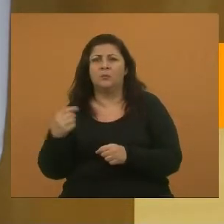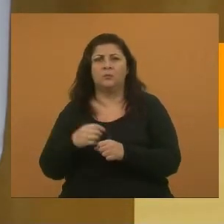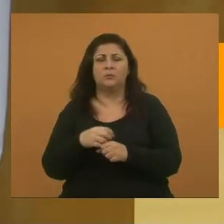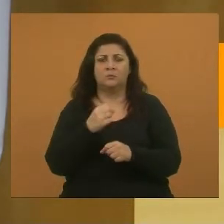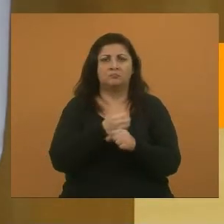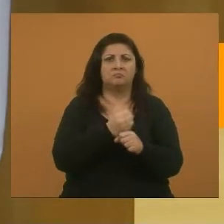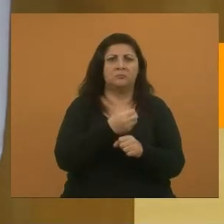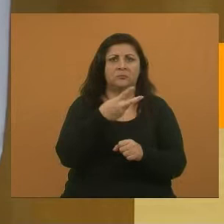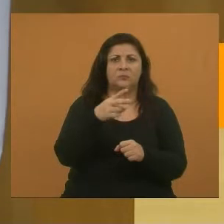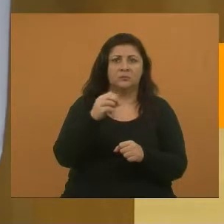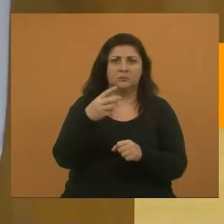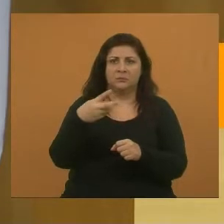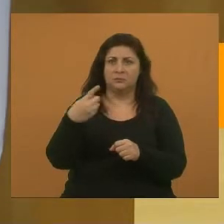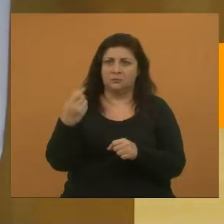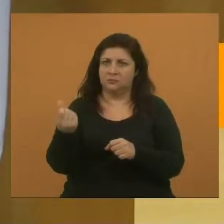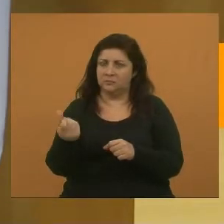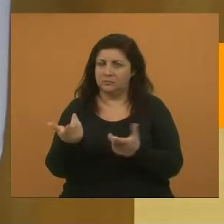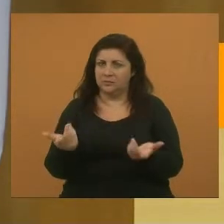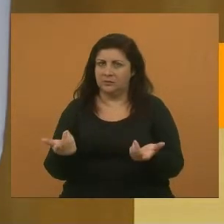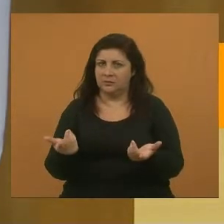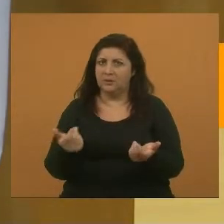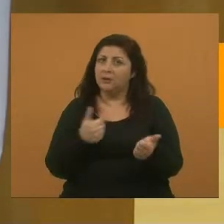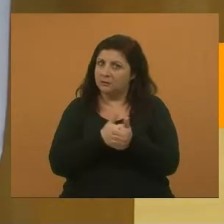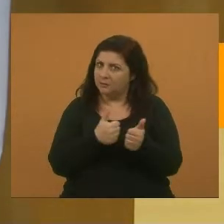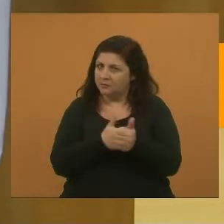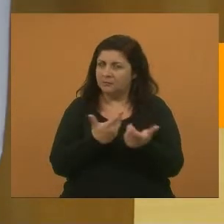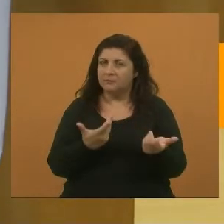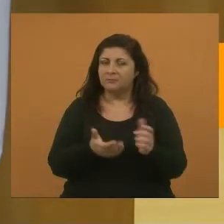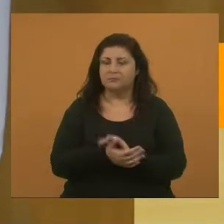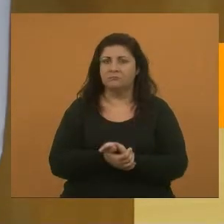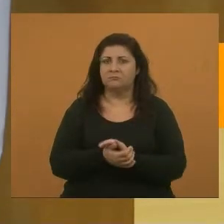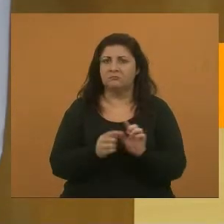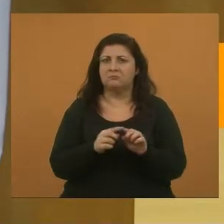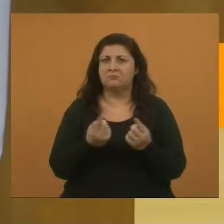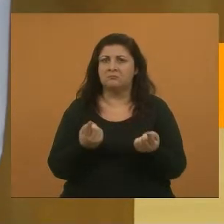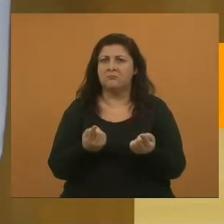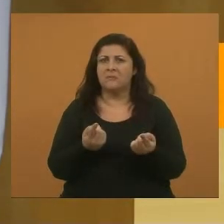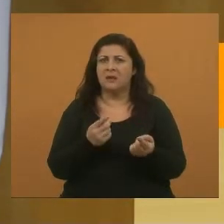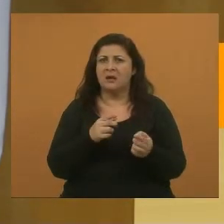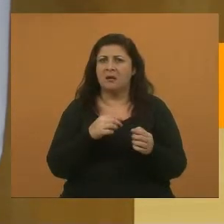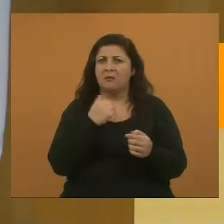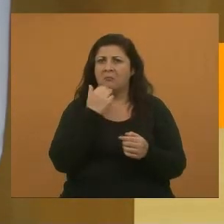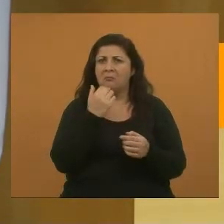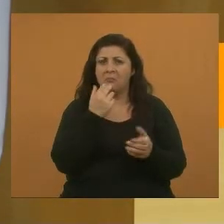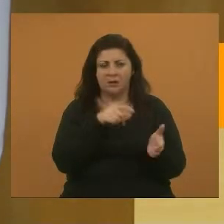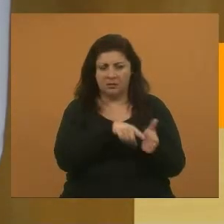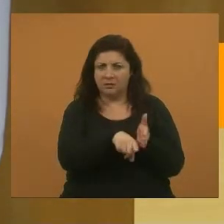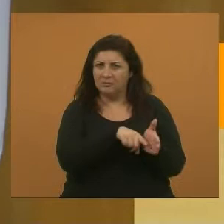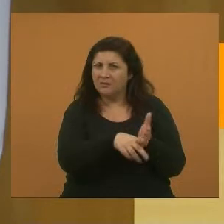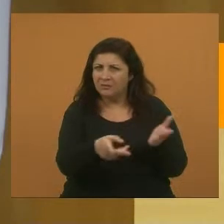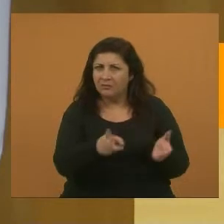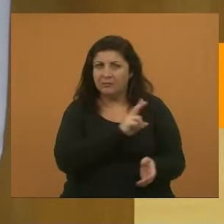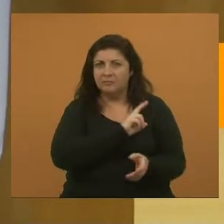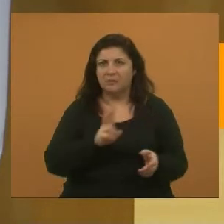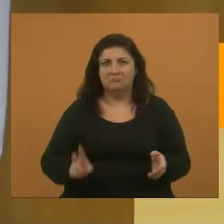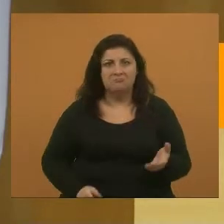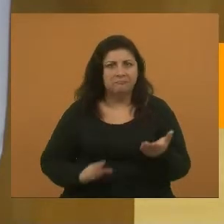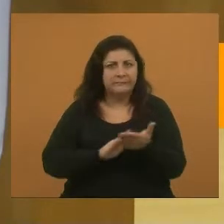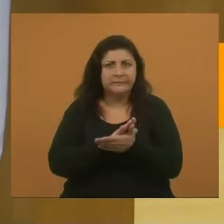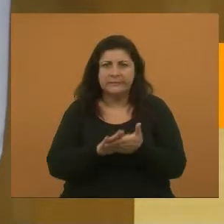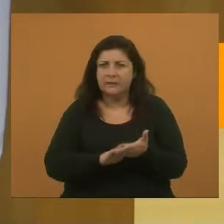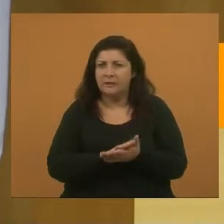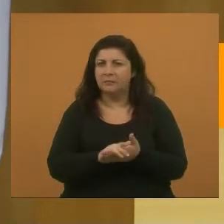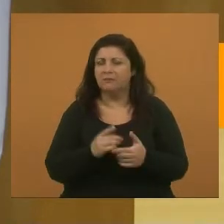2016 são próximas. E, no entanto, não foram analisadas pelos vereadores, por ser